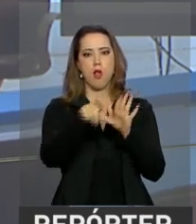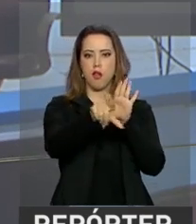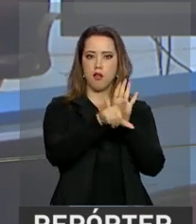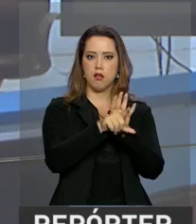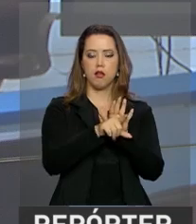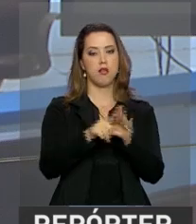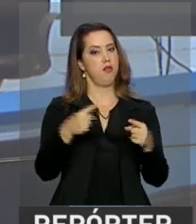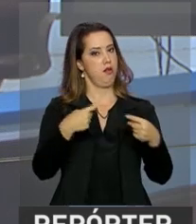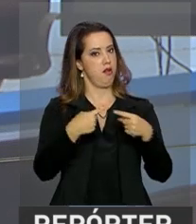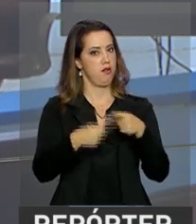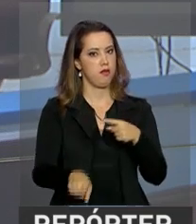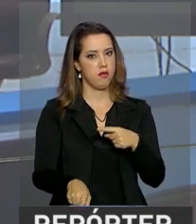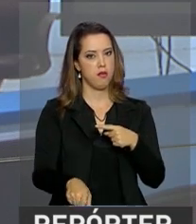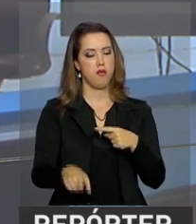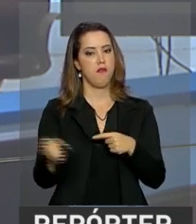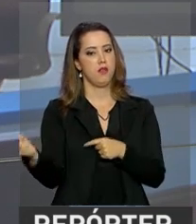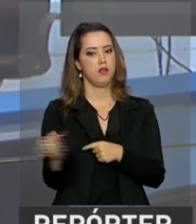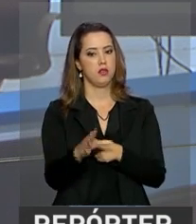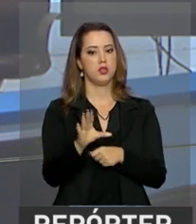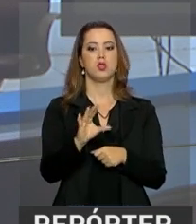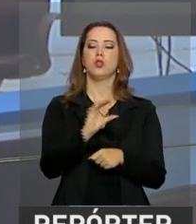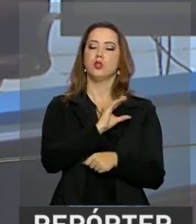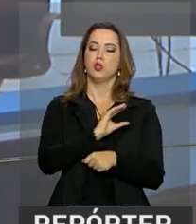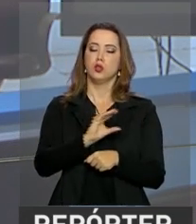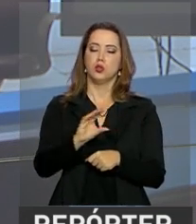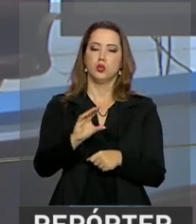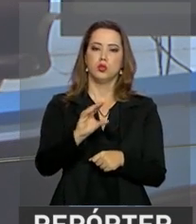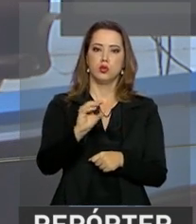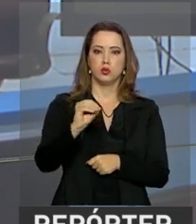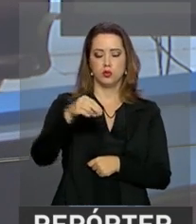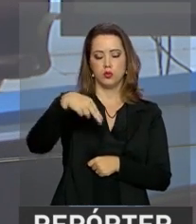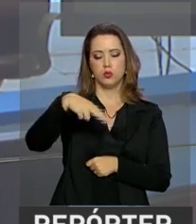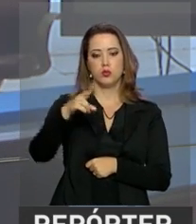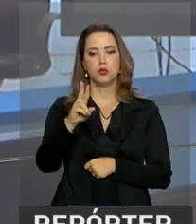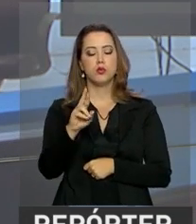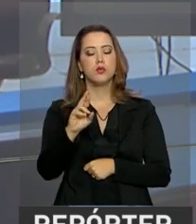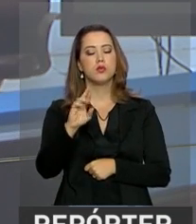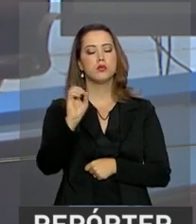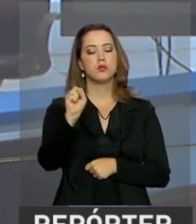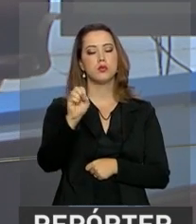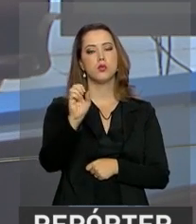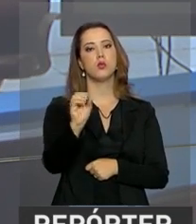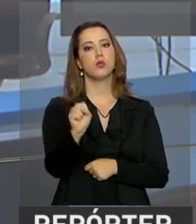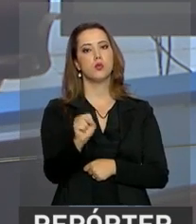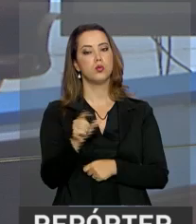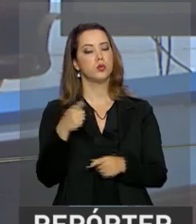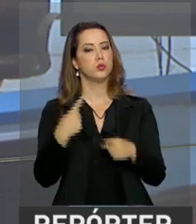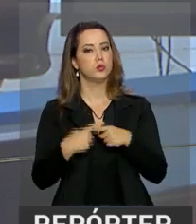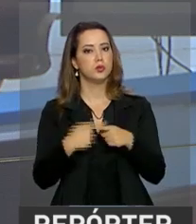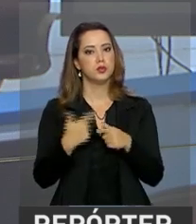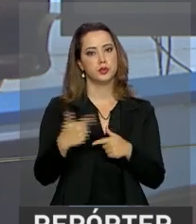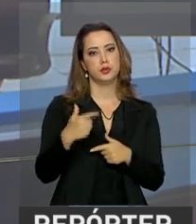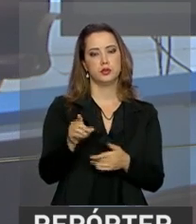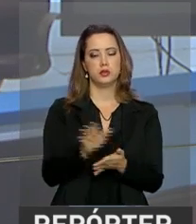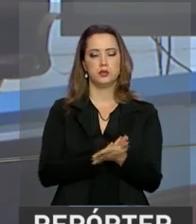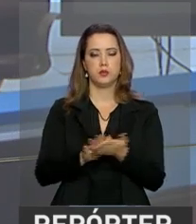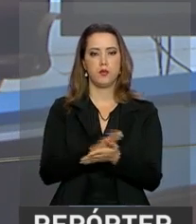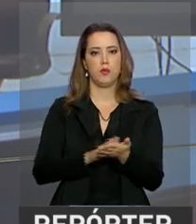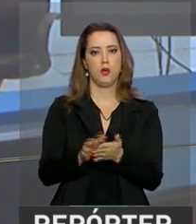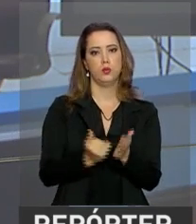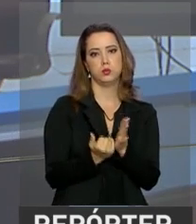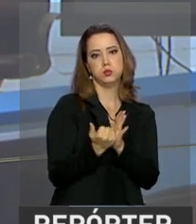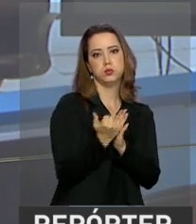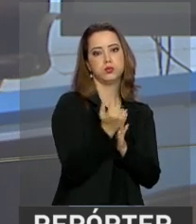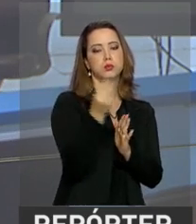a realização de concursos públicos este ano e que por isso os cargos vagos não vão gerar novas despesas a curto prazo